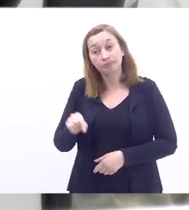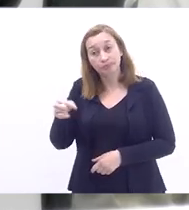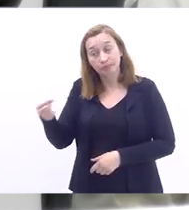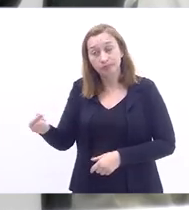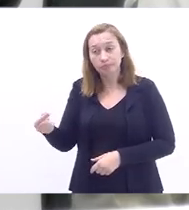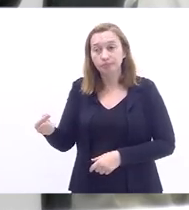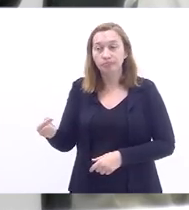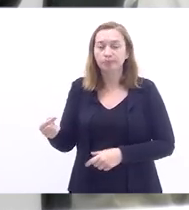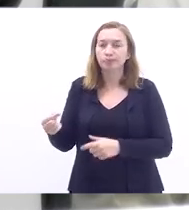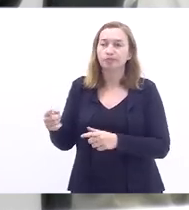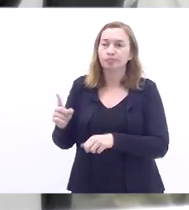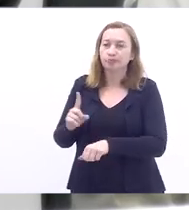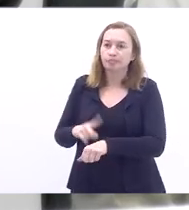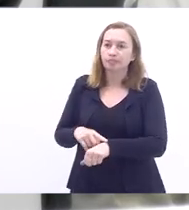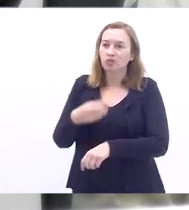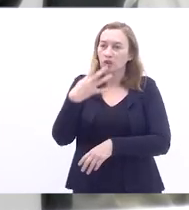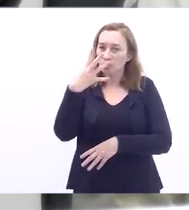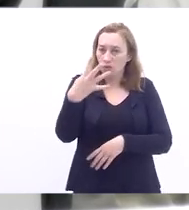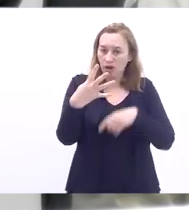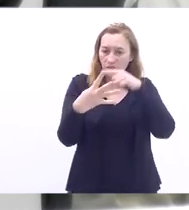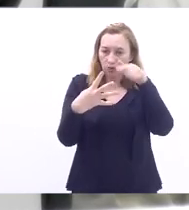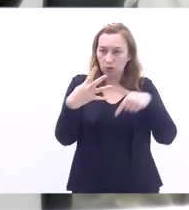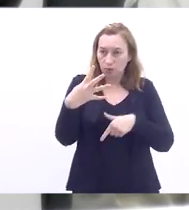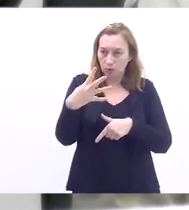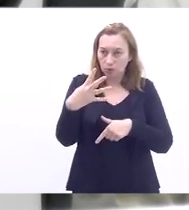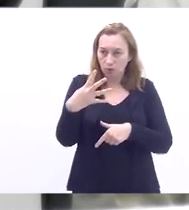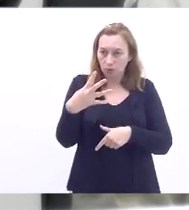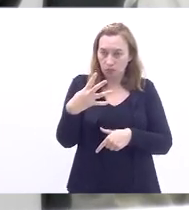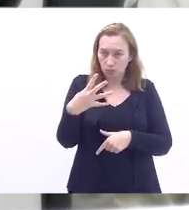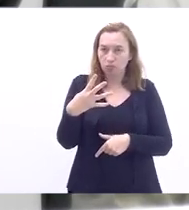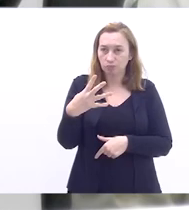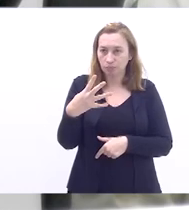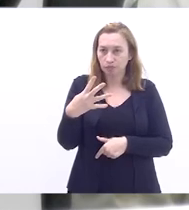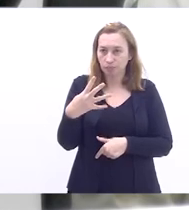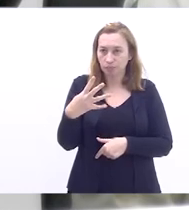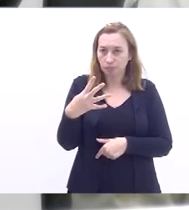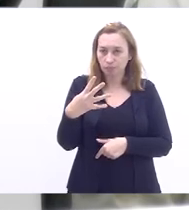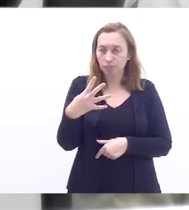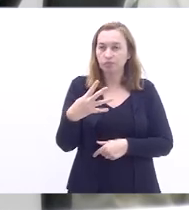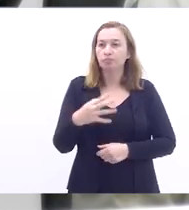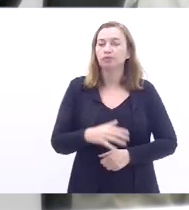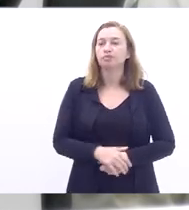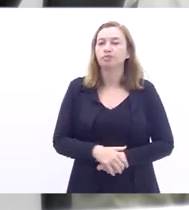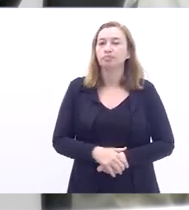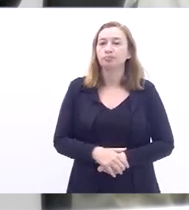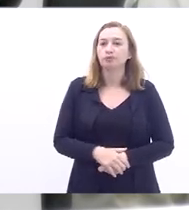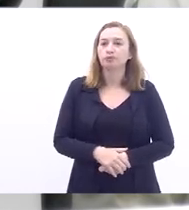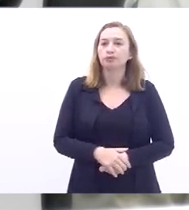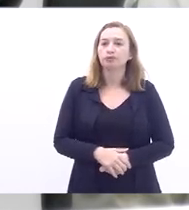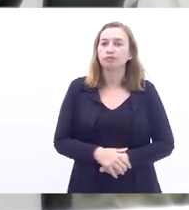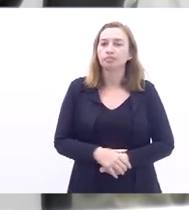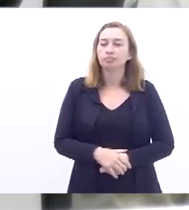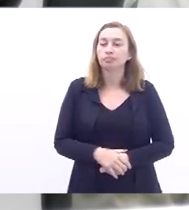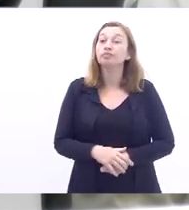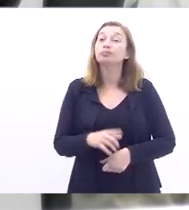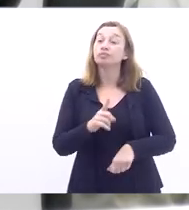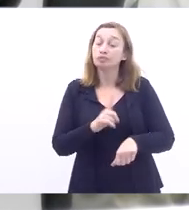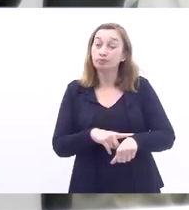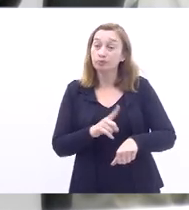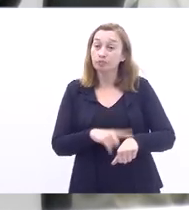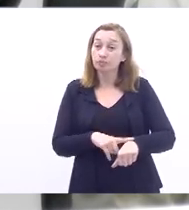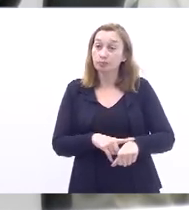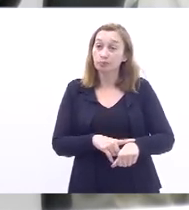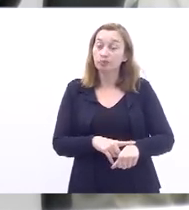lado a gente colocou quatro contrapartida as não humano e duas quatro contra partidas Só que nesse momento